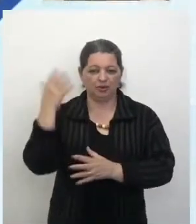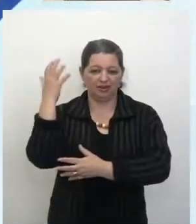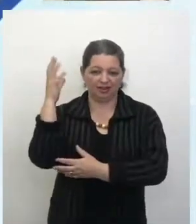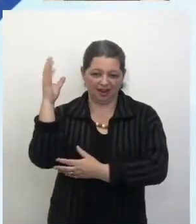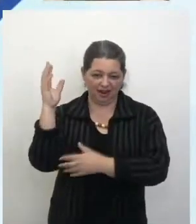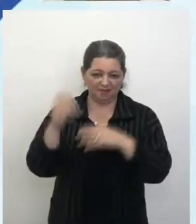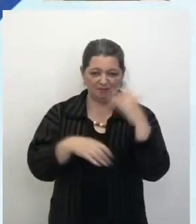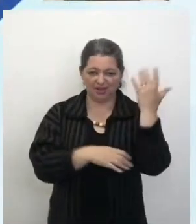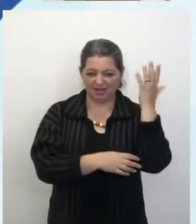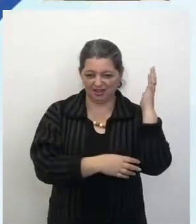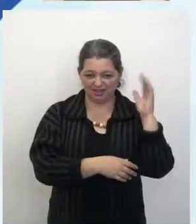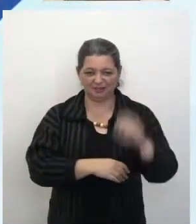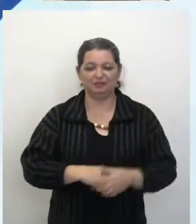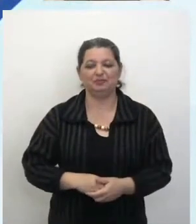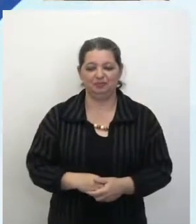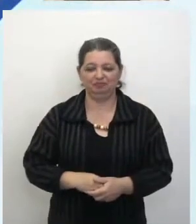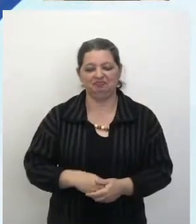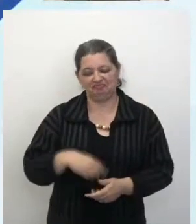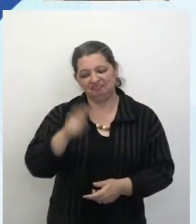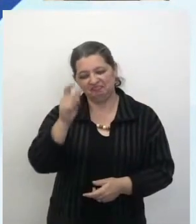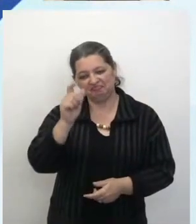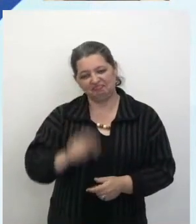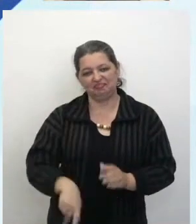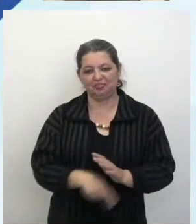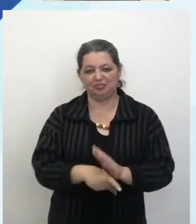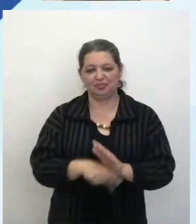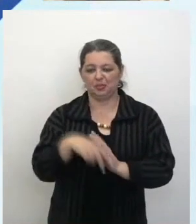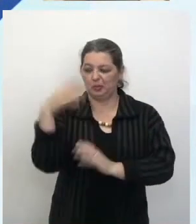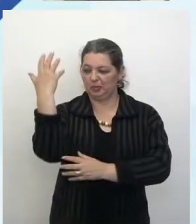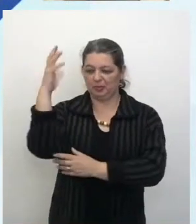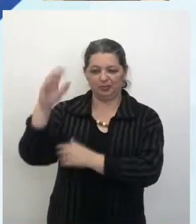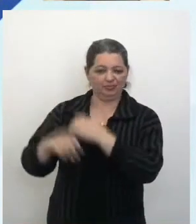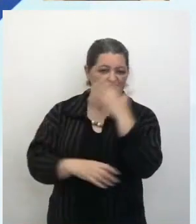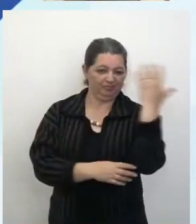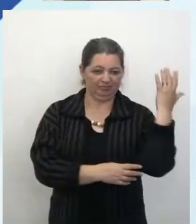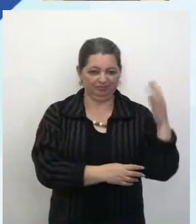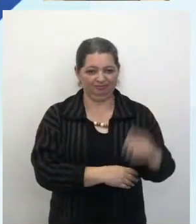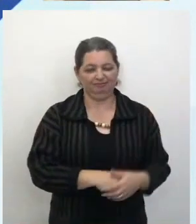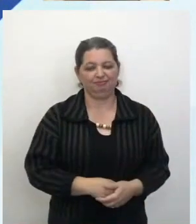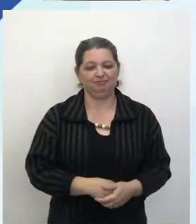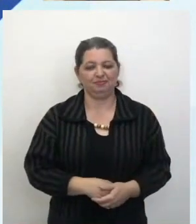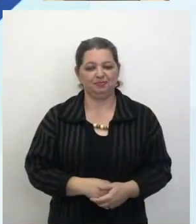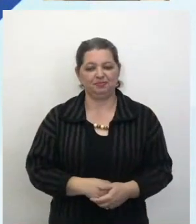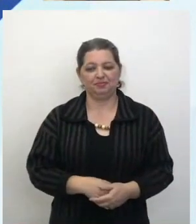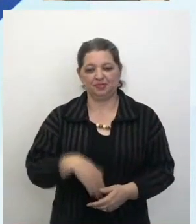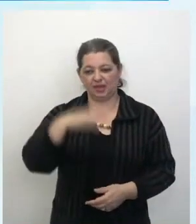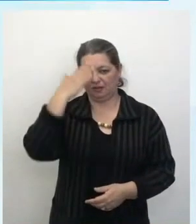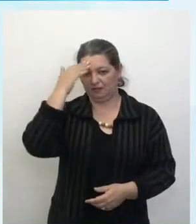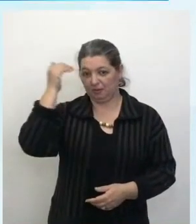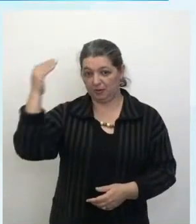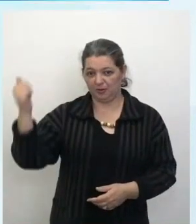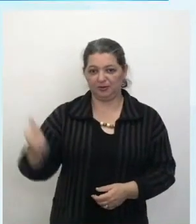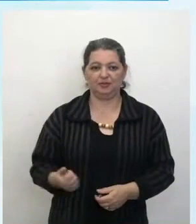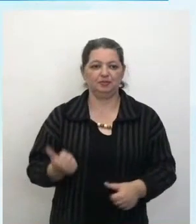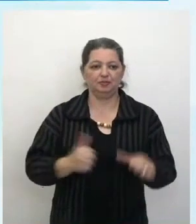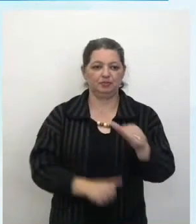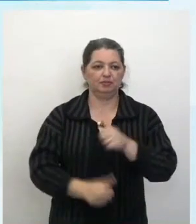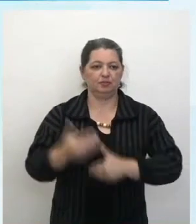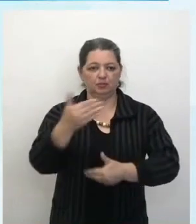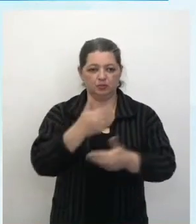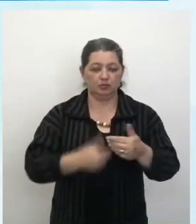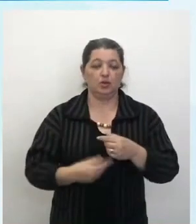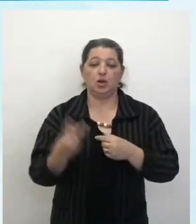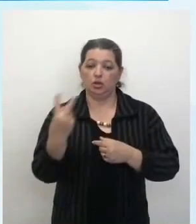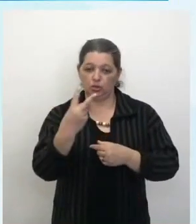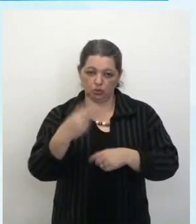Olha lá eu sou Carmen Miranda A Pequena Notável vamos trocar rapidinho a tela tem aqui duas sugestões